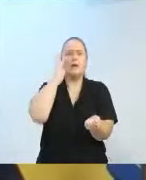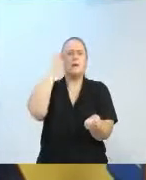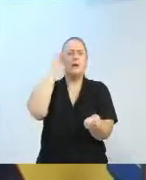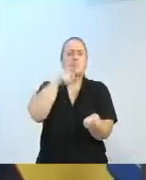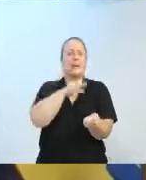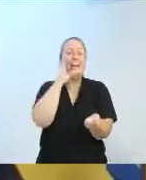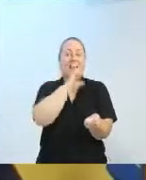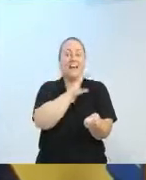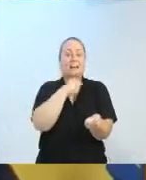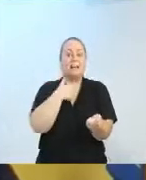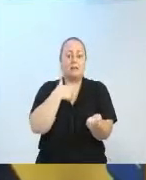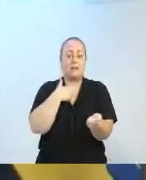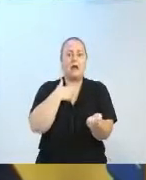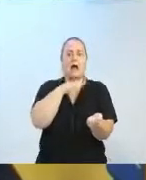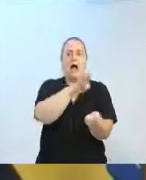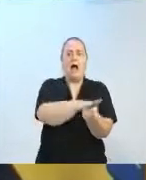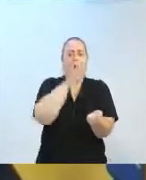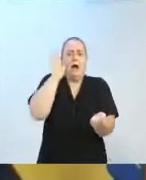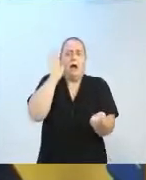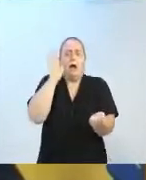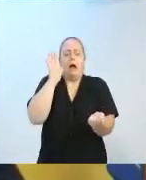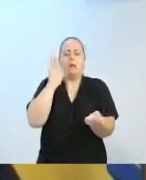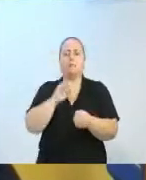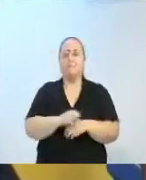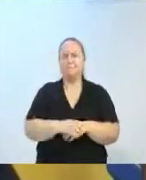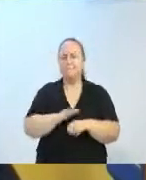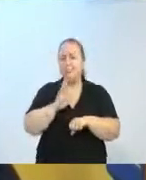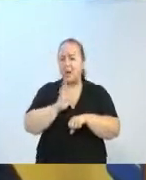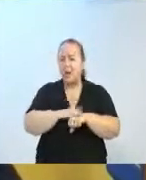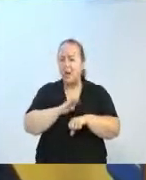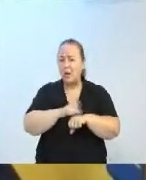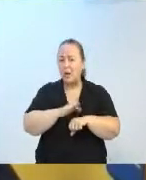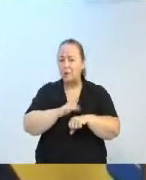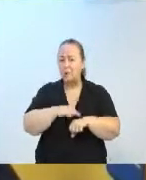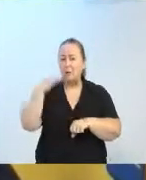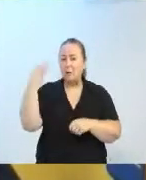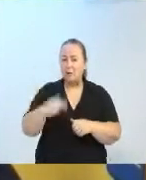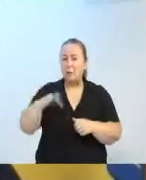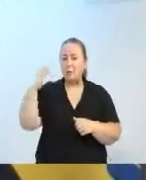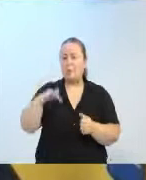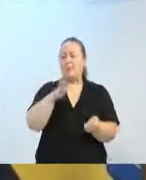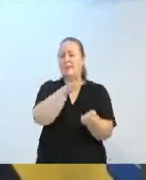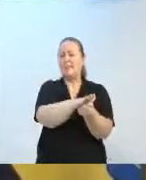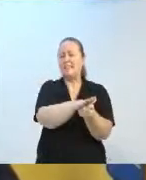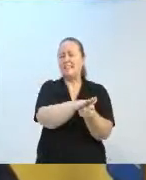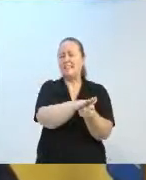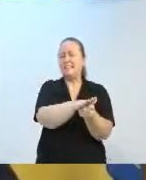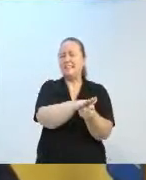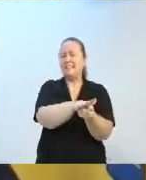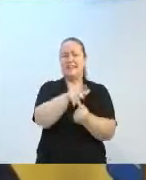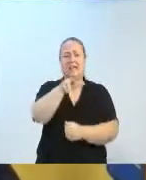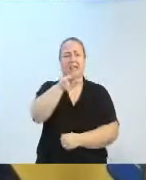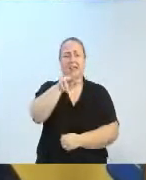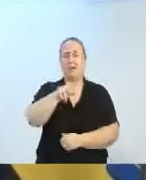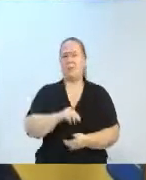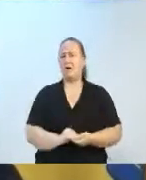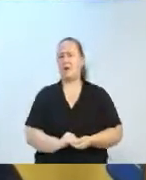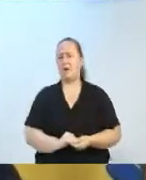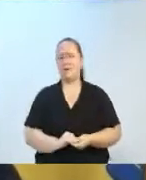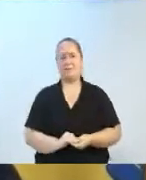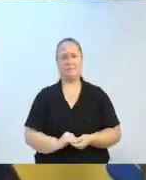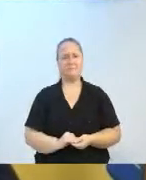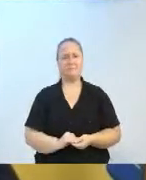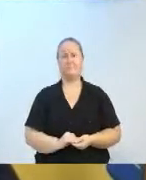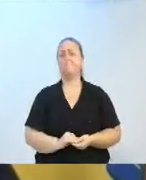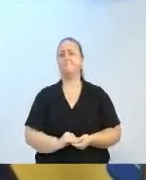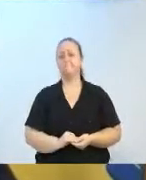tirar a mão, mas muitos pacientes que têm doenças raras têm dor crônica, como se estivesse queimando a mão. Você olha para